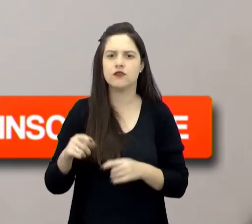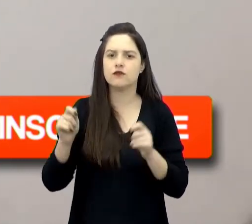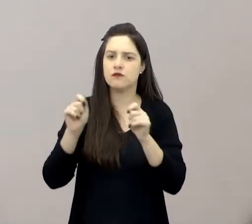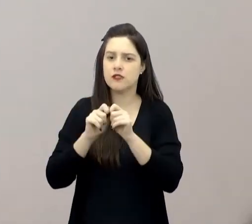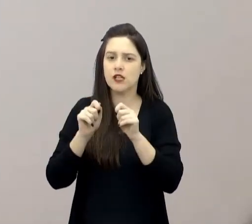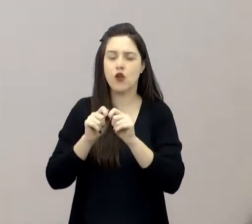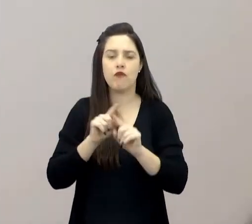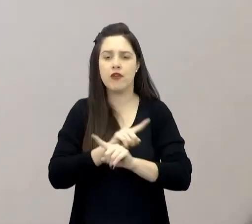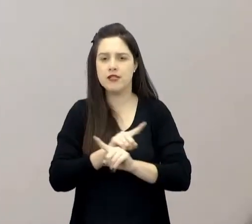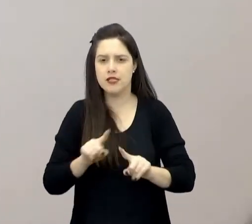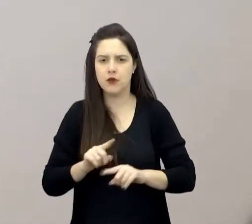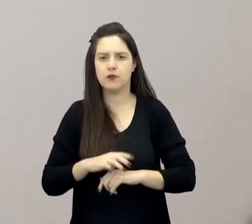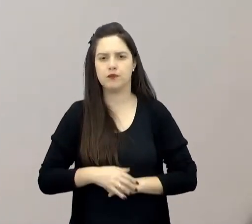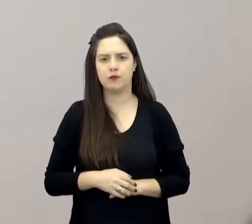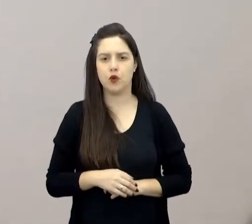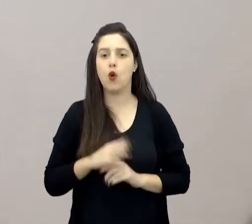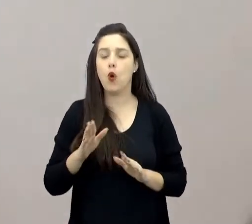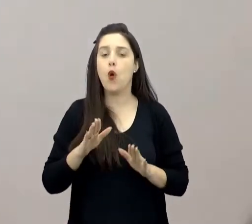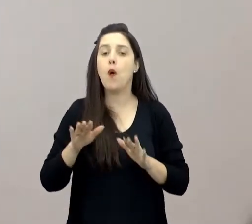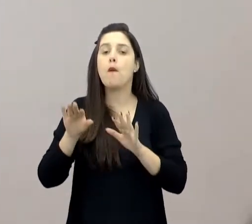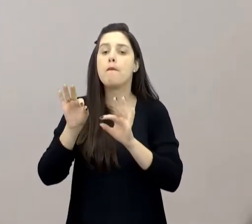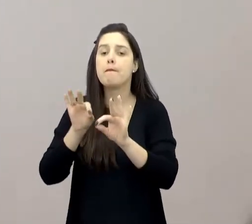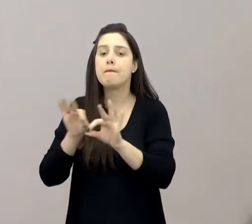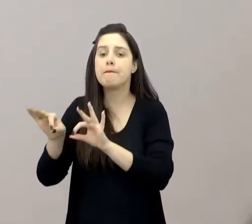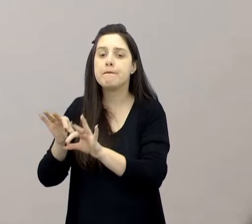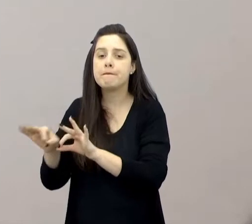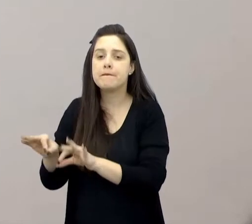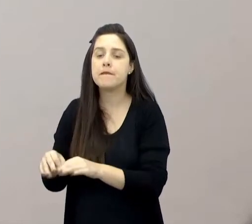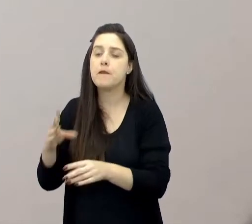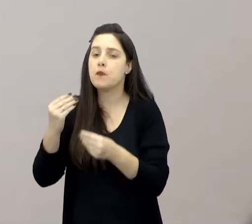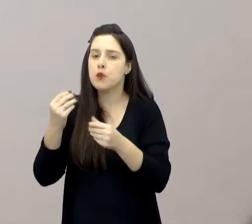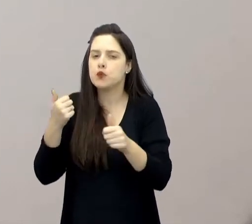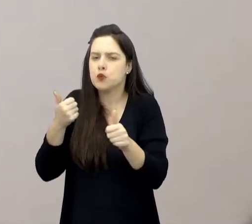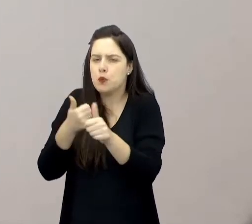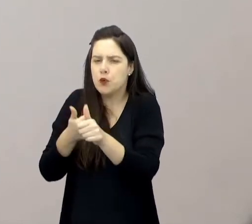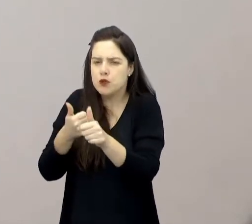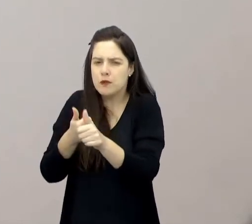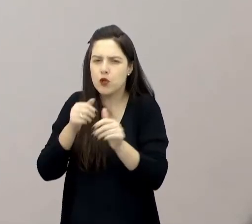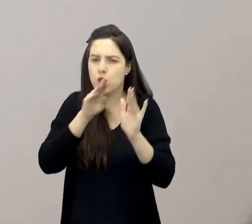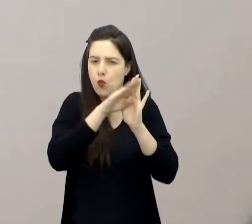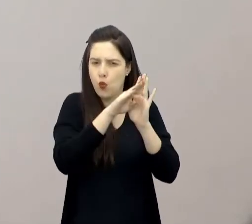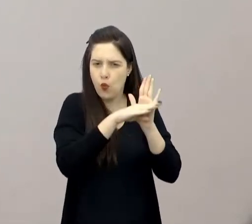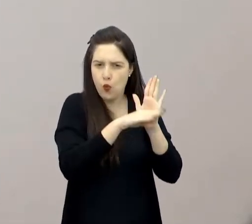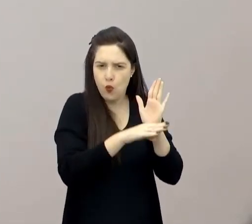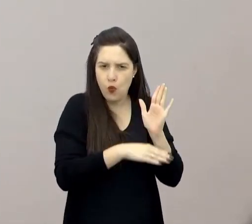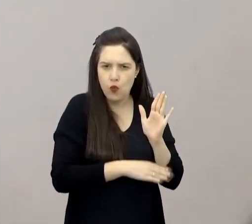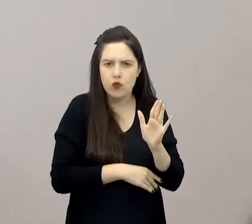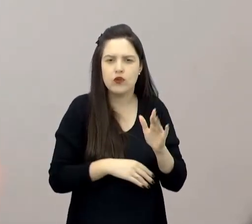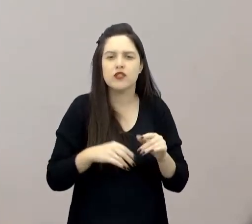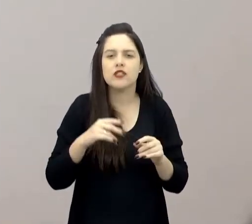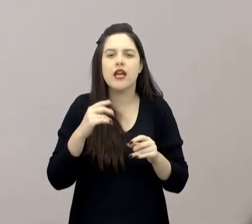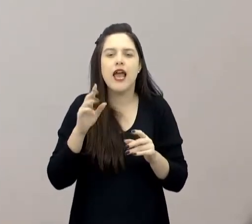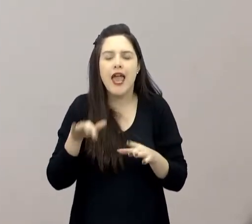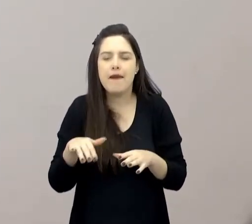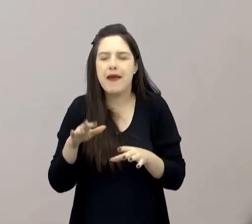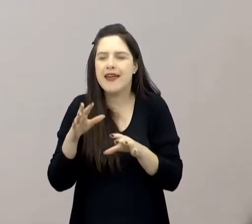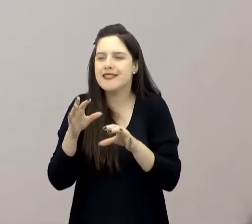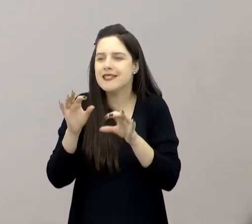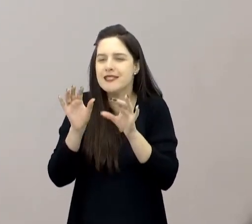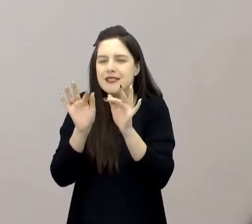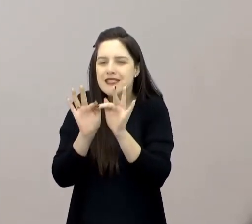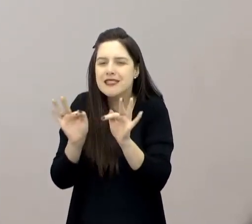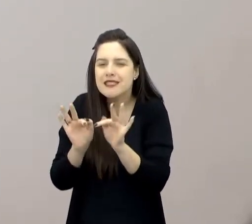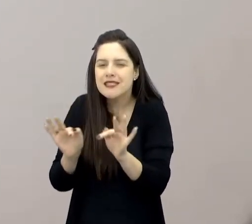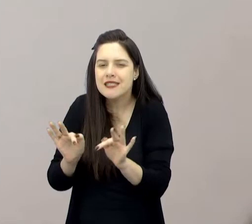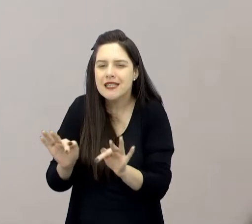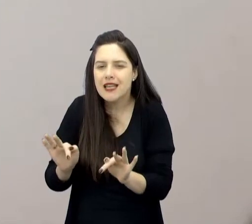isso. Planejamento financeiro, embora muito próximo de orçamento, ele é um pouco mais sofisticado. E por que